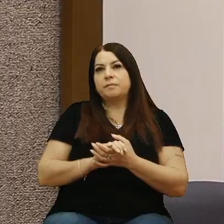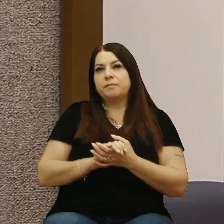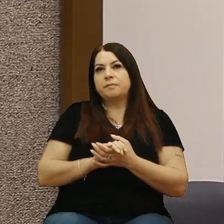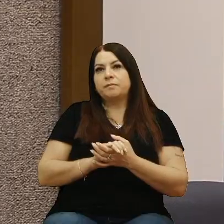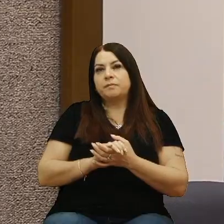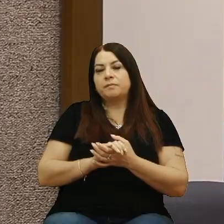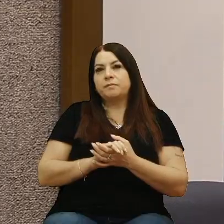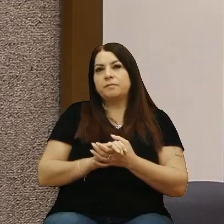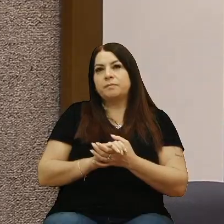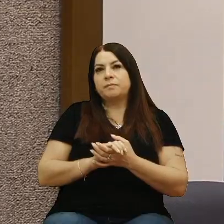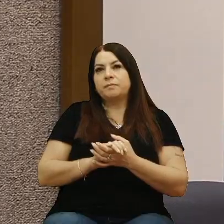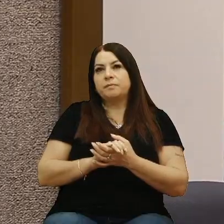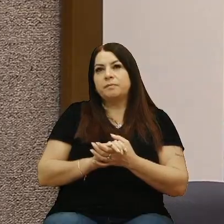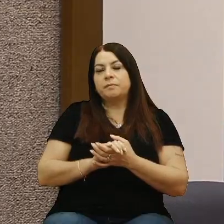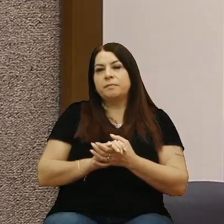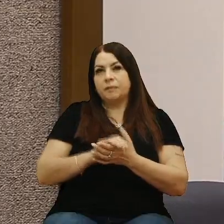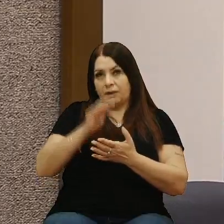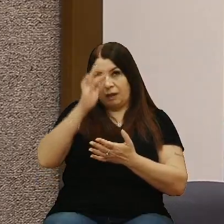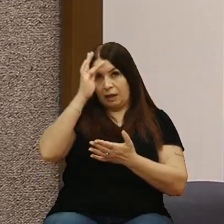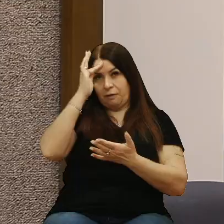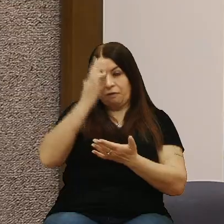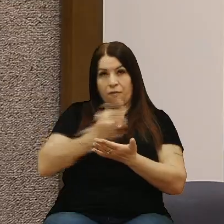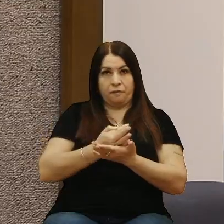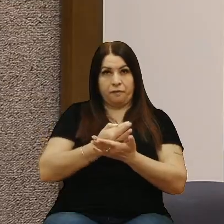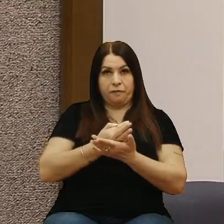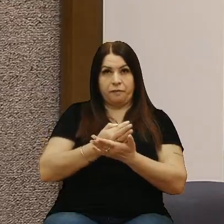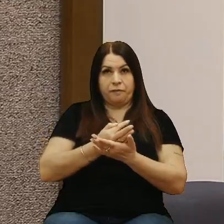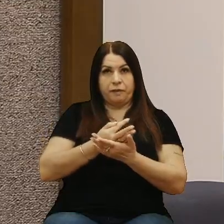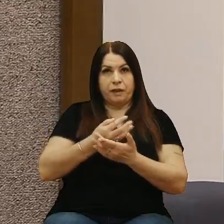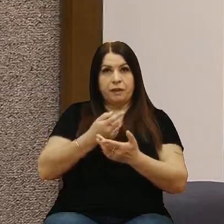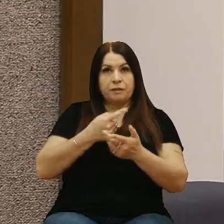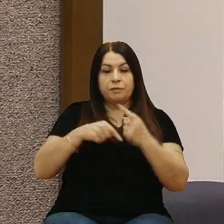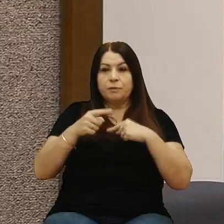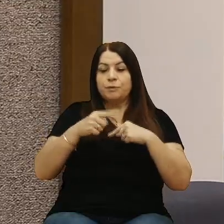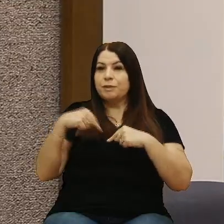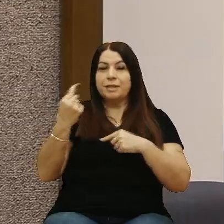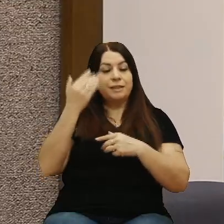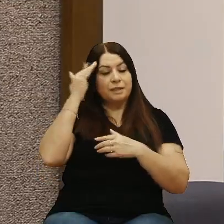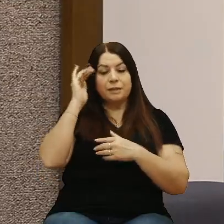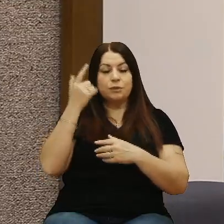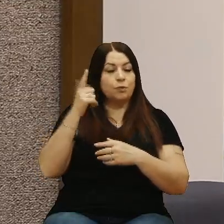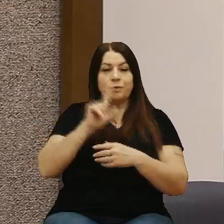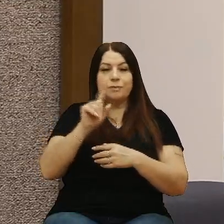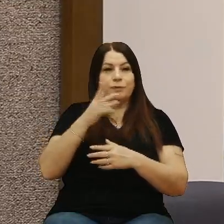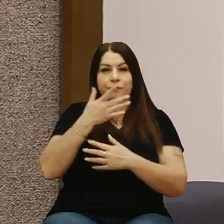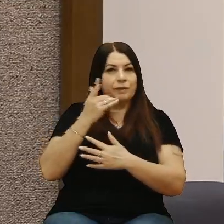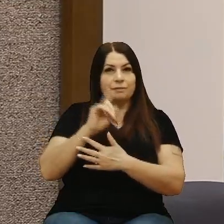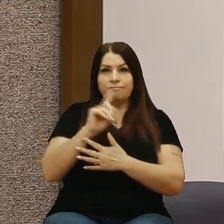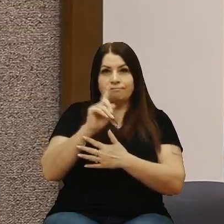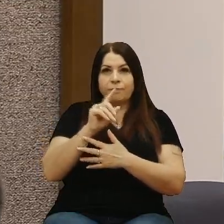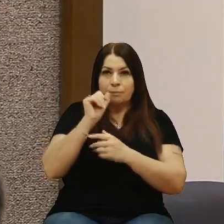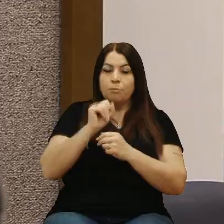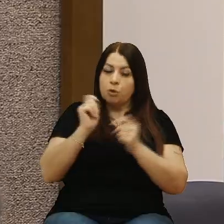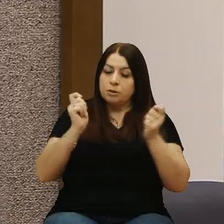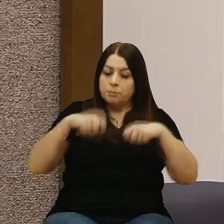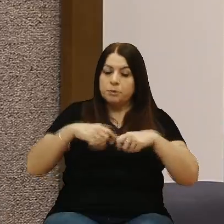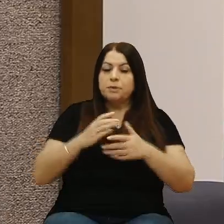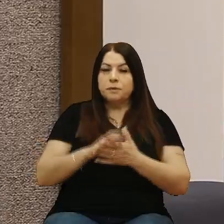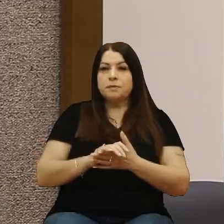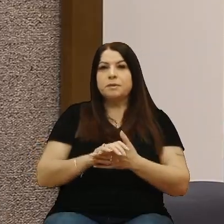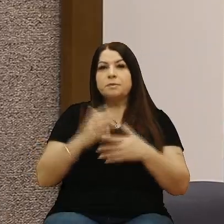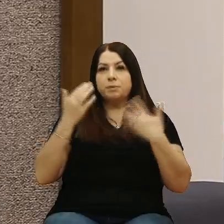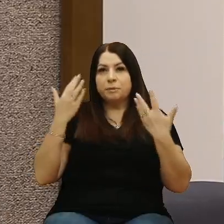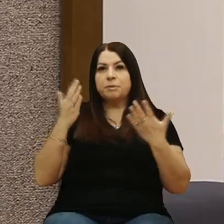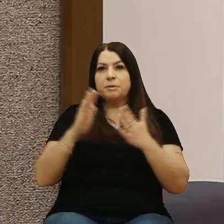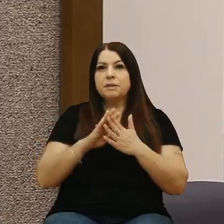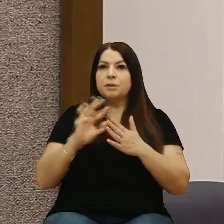torna nós entendermos que as coisas não são fáceis, mas que elas podem ser possíveis. Então,